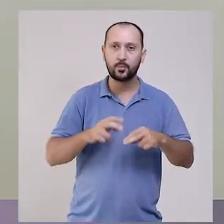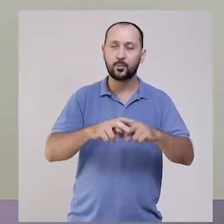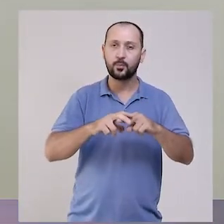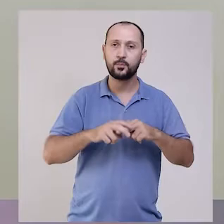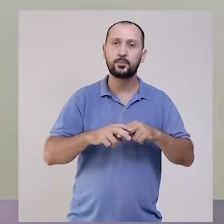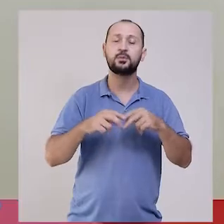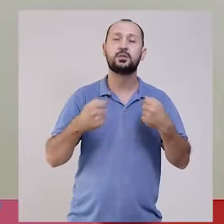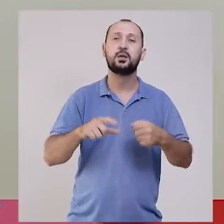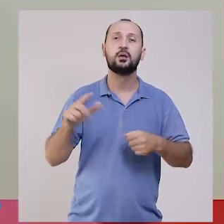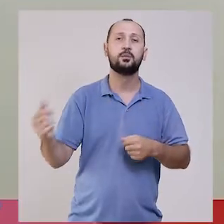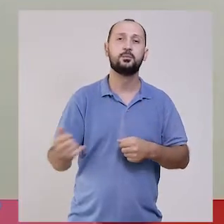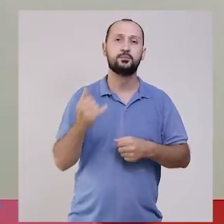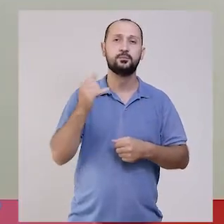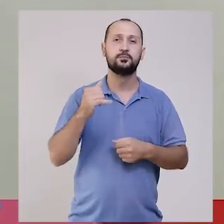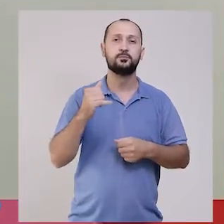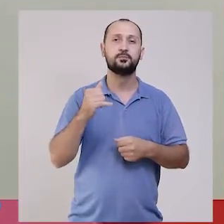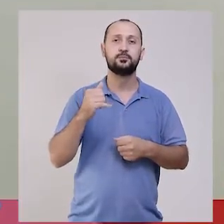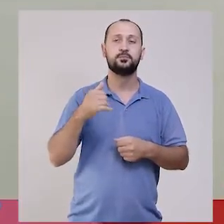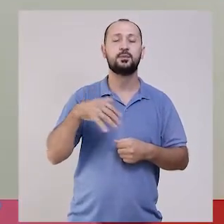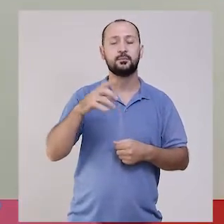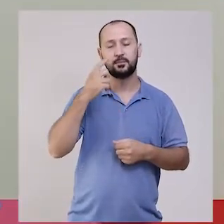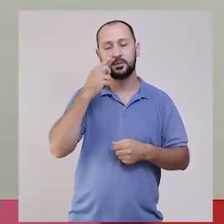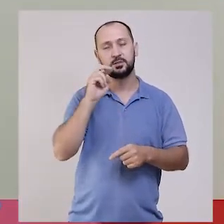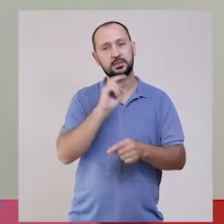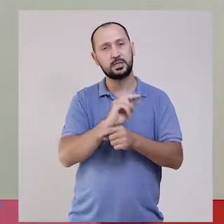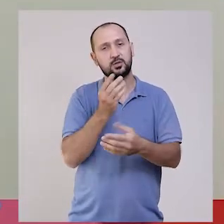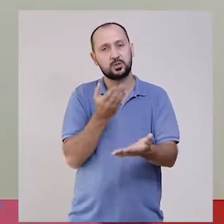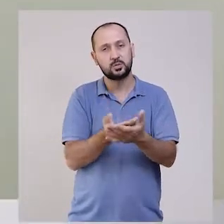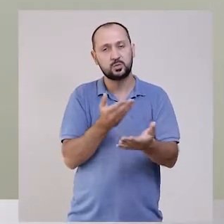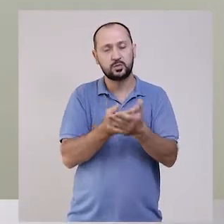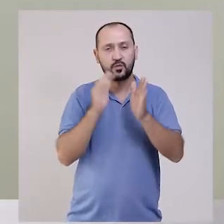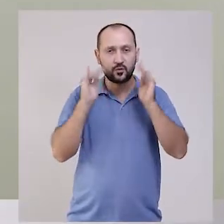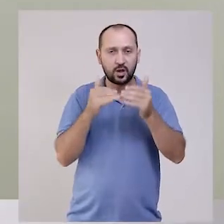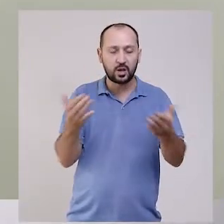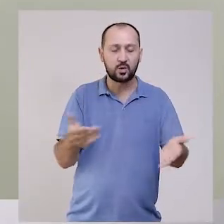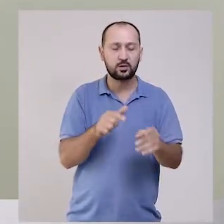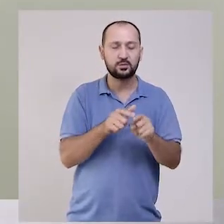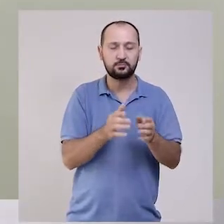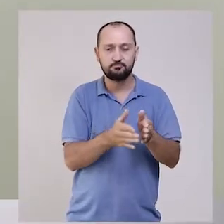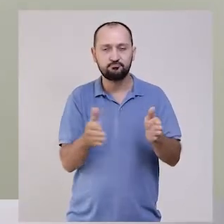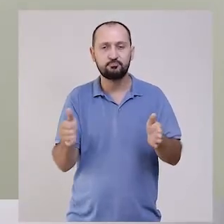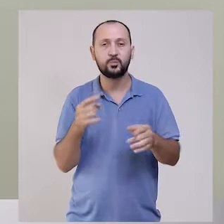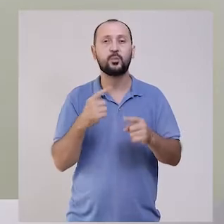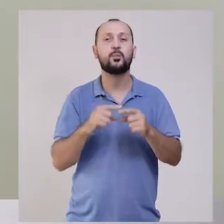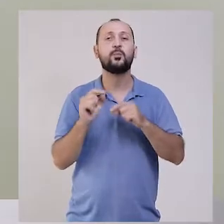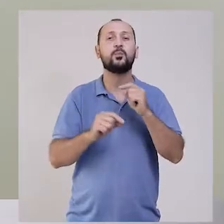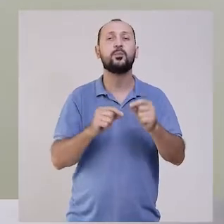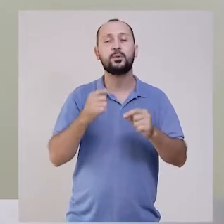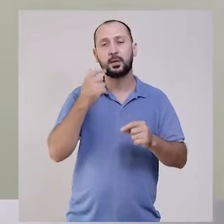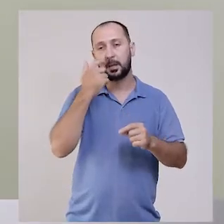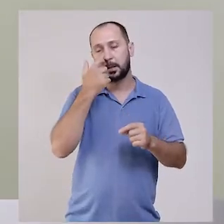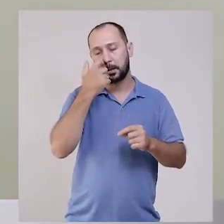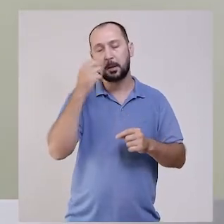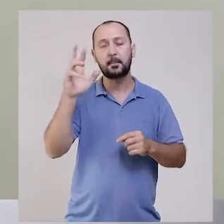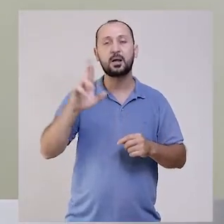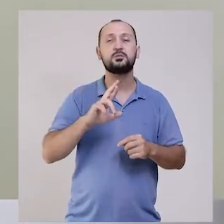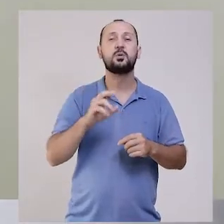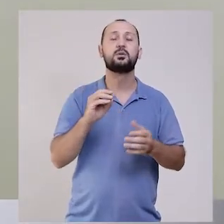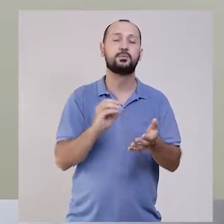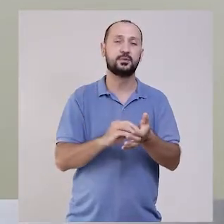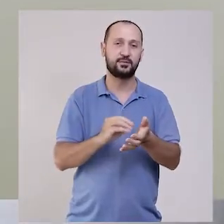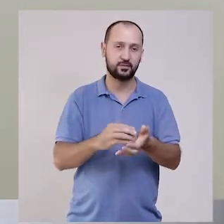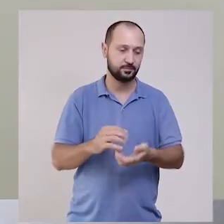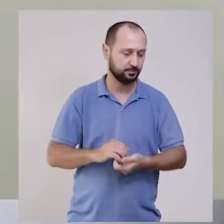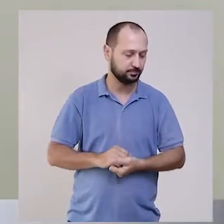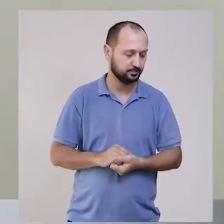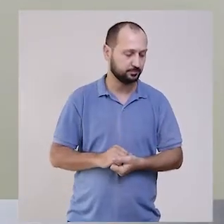foi muito mais estudada agora nessa época de pandemia, porque ela melhora a resposta da pessoa. Então, nesse